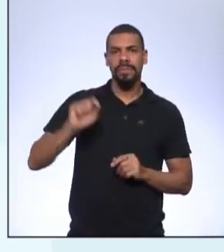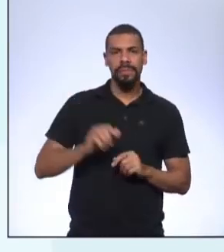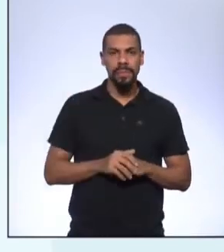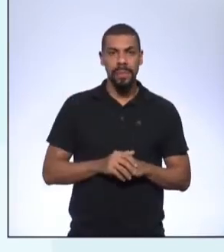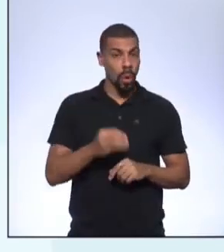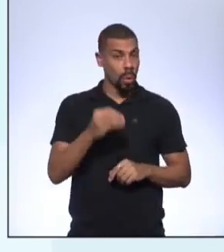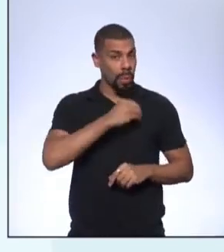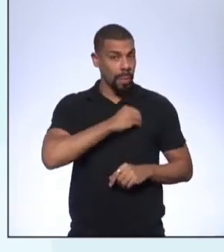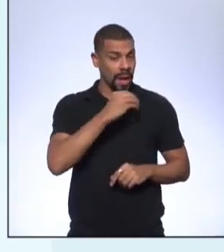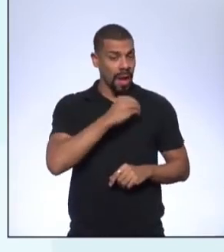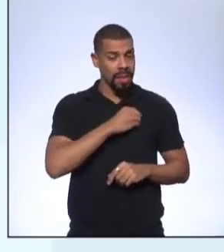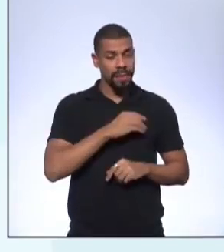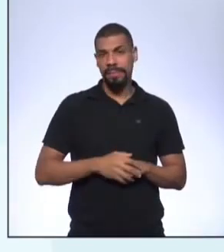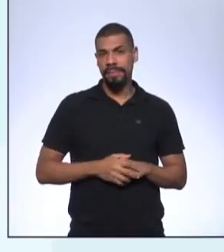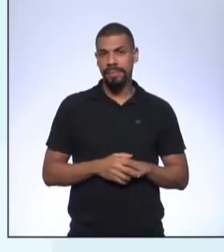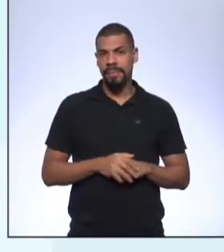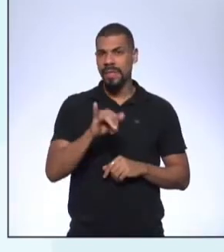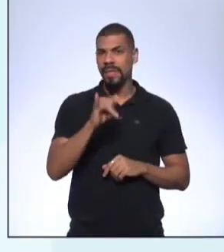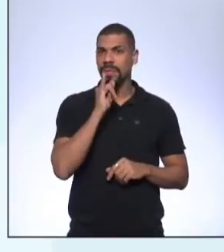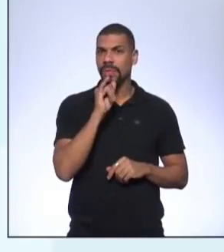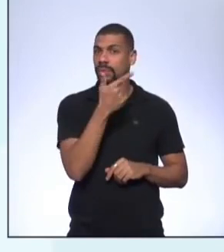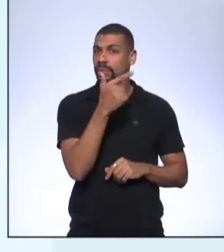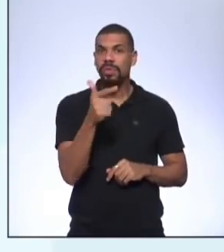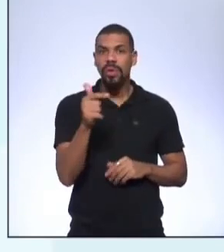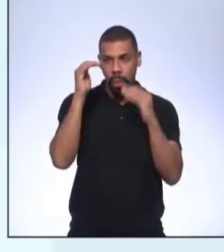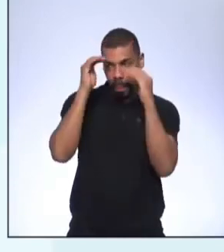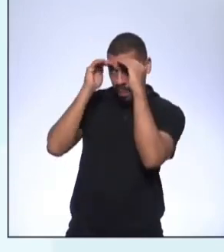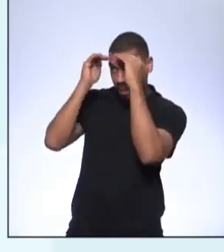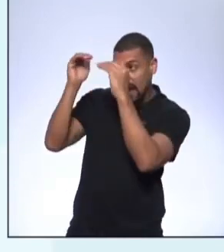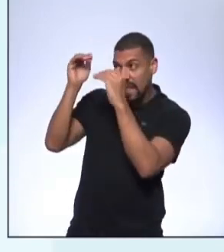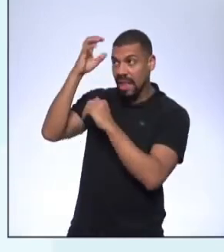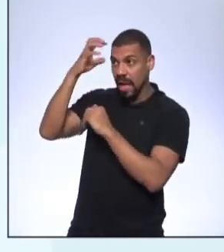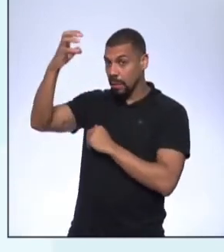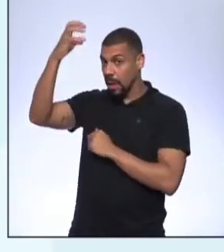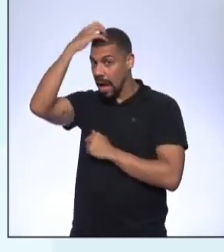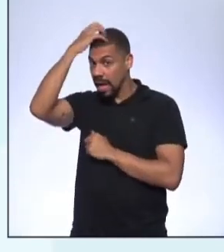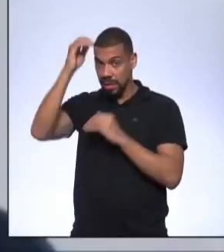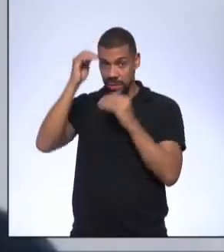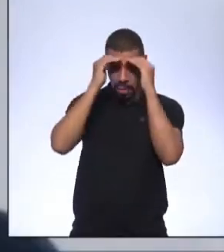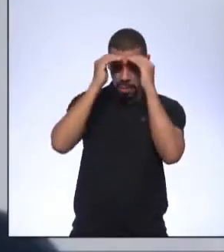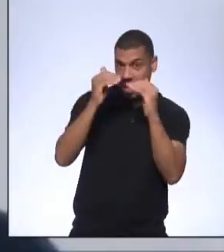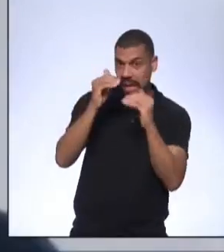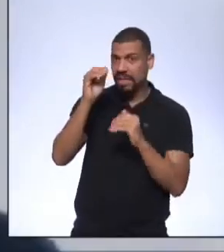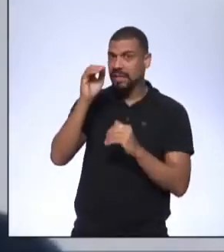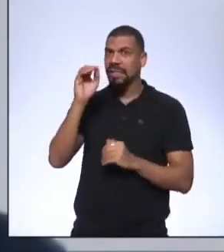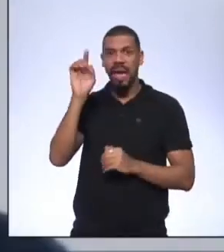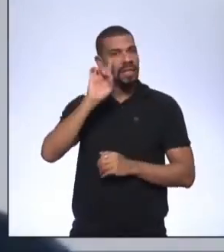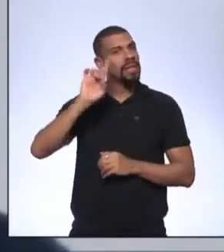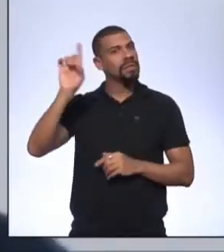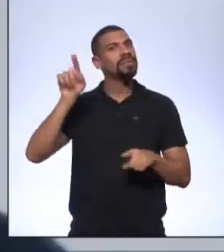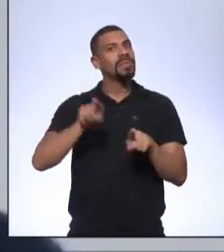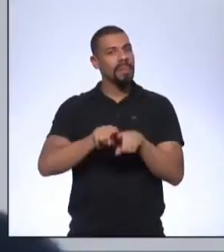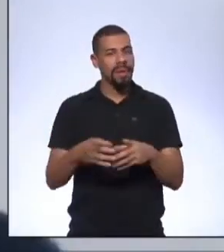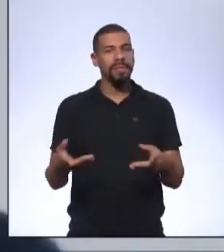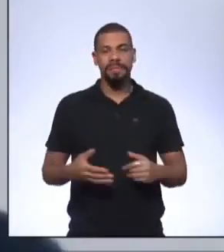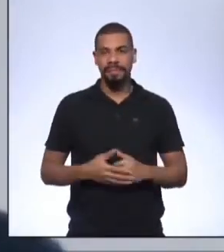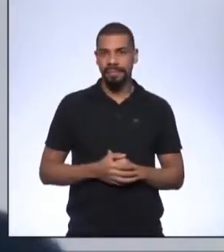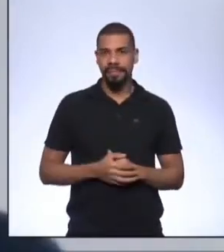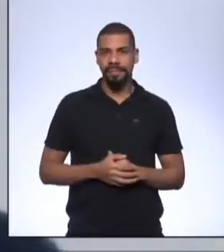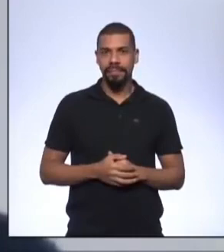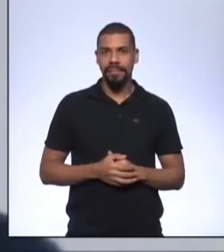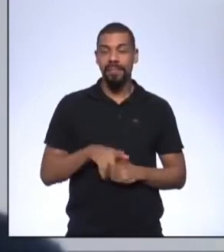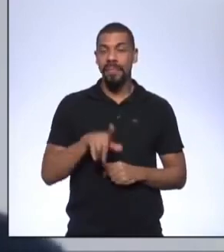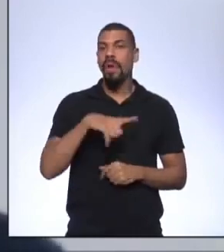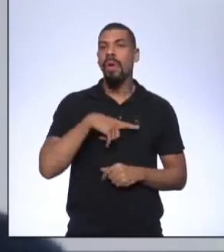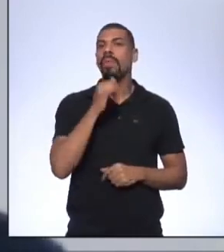um pecado, né? Se você desobedece ao rei. Então o rei vai falar assim, olha, o imposto era X, amanhã vai ser XX, pague.